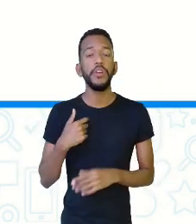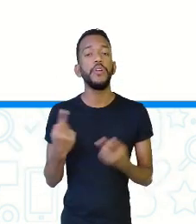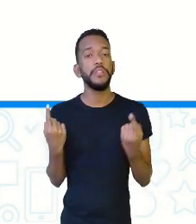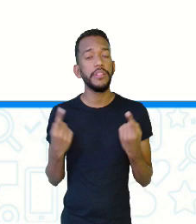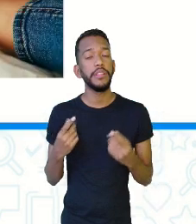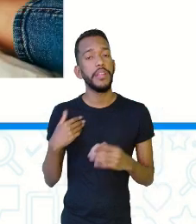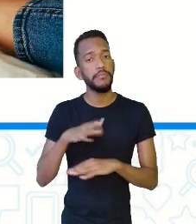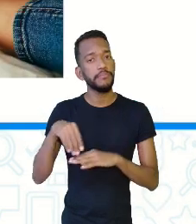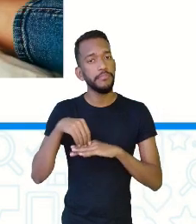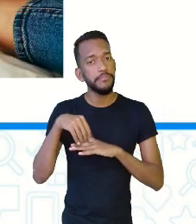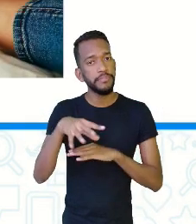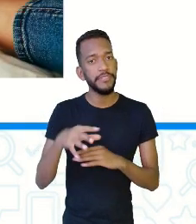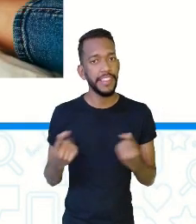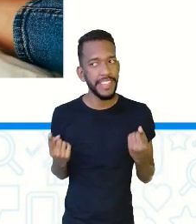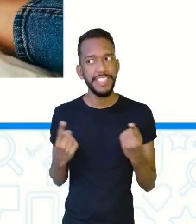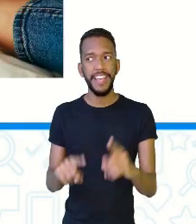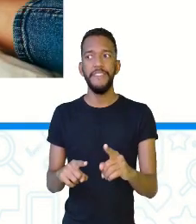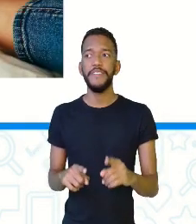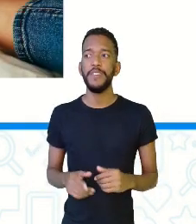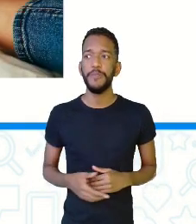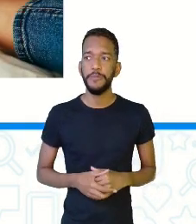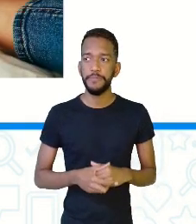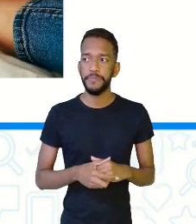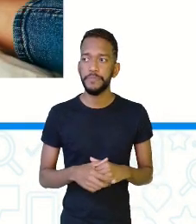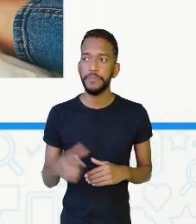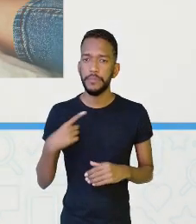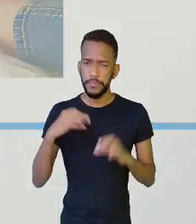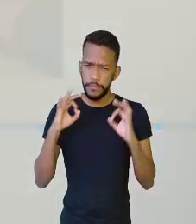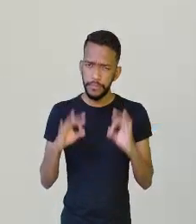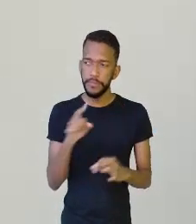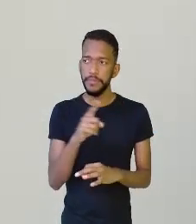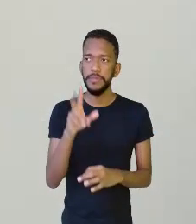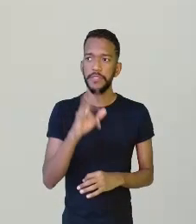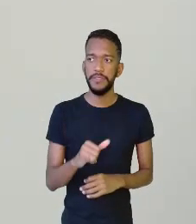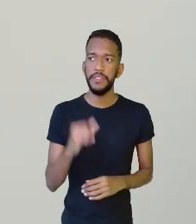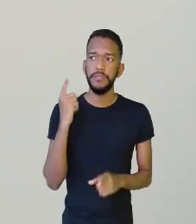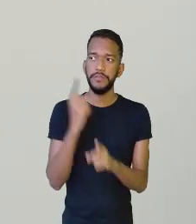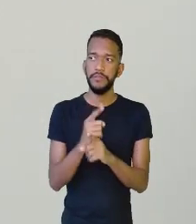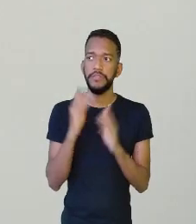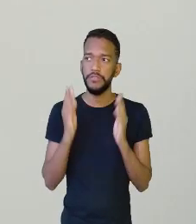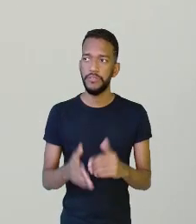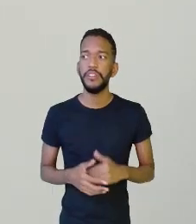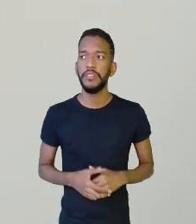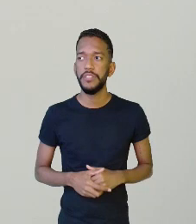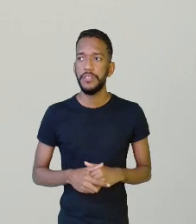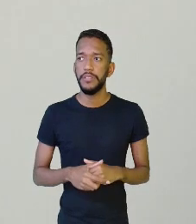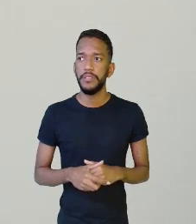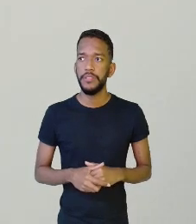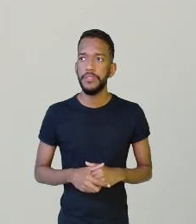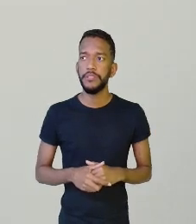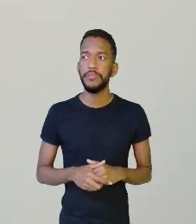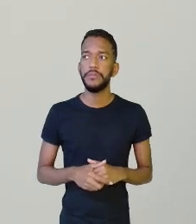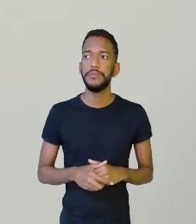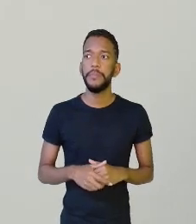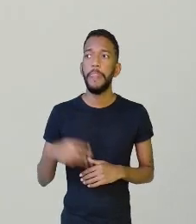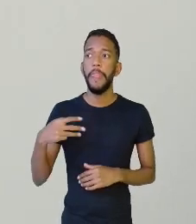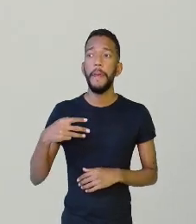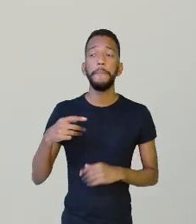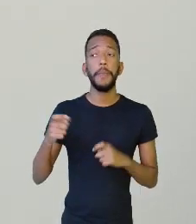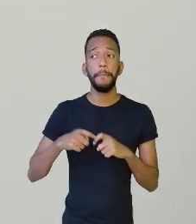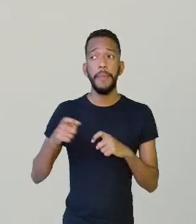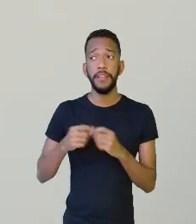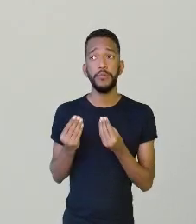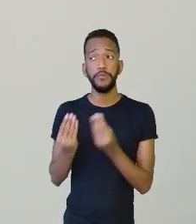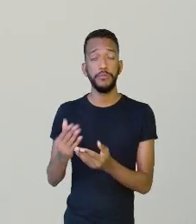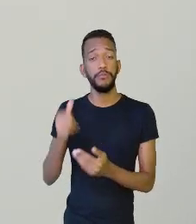vou lançar o desafio do dia e tenho certeza que você vai encontrar a resposta. O médico recomendou para